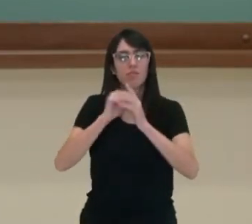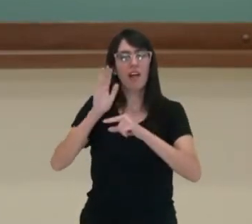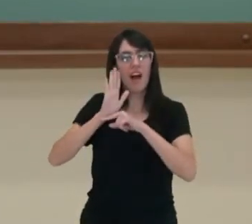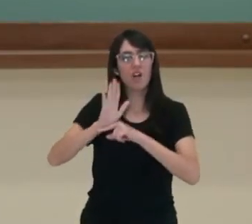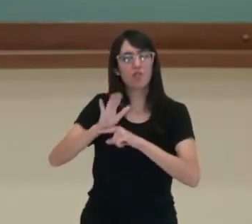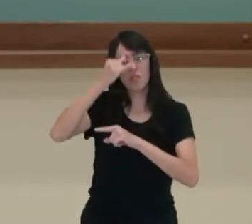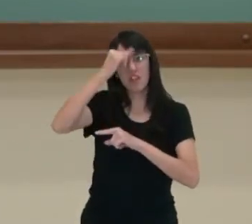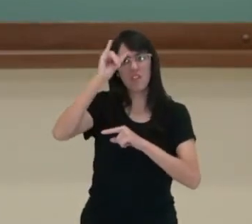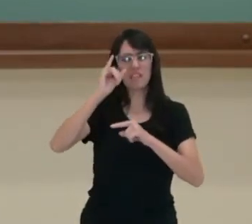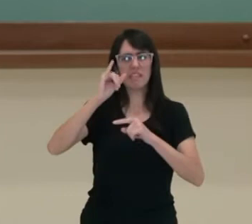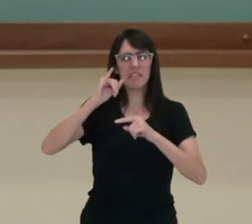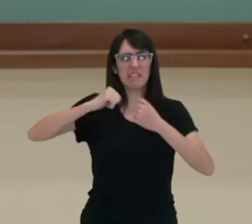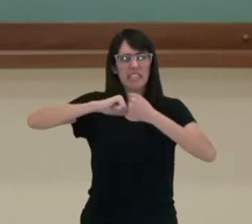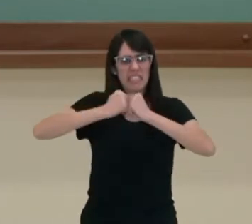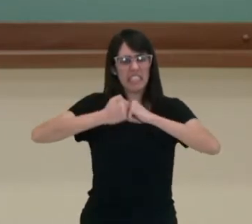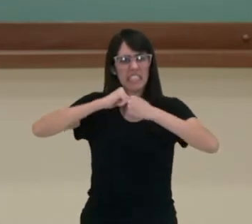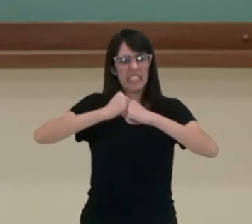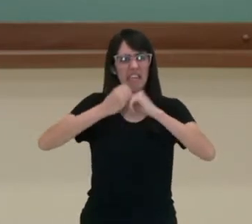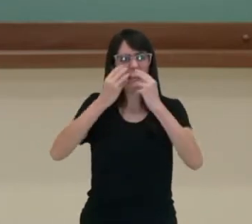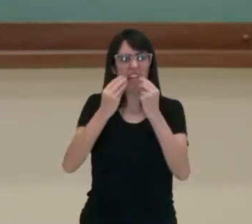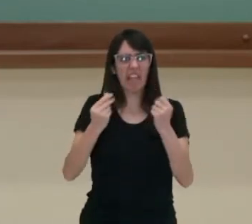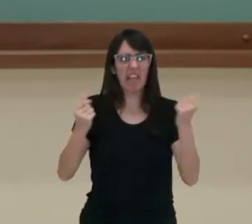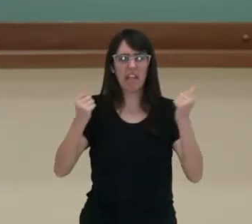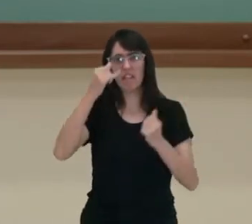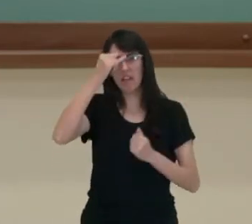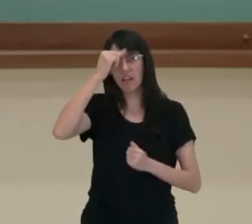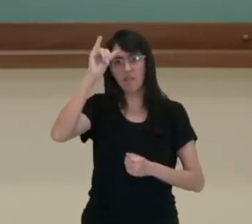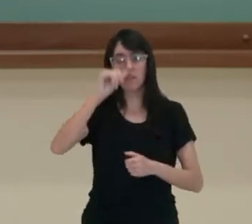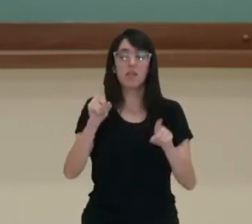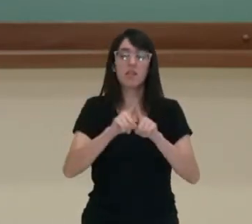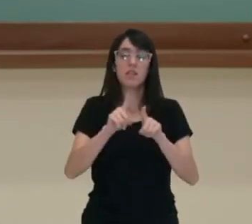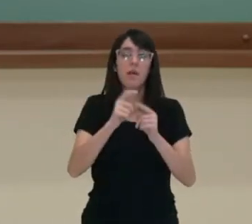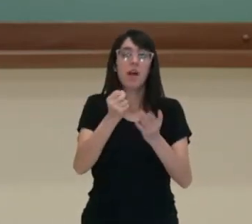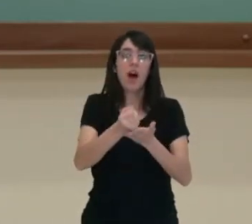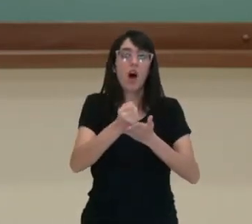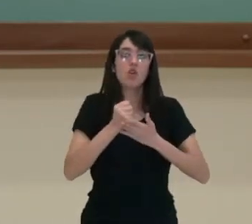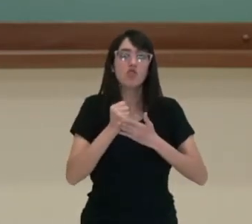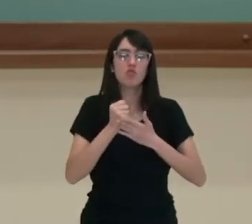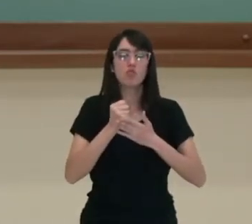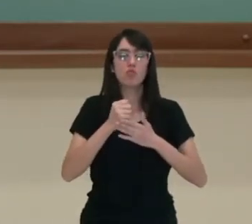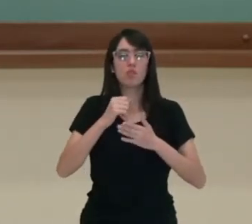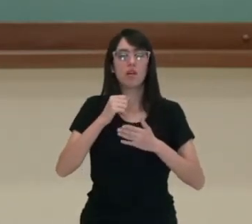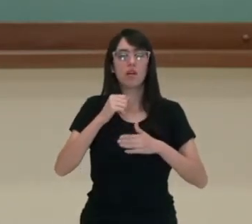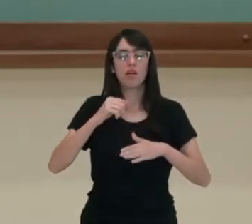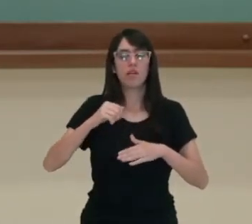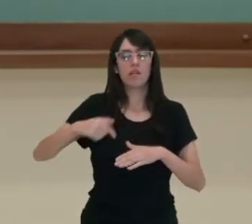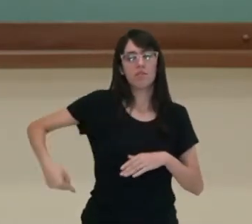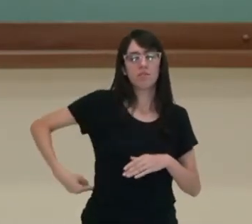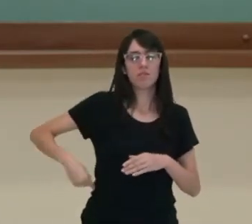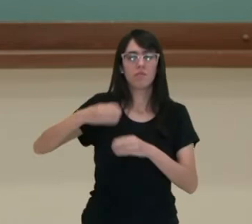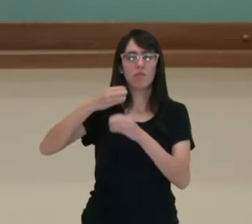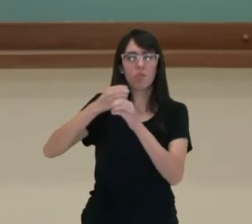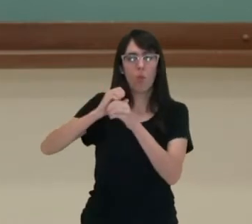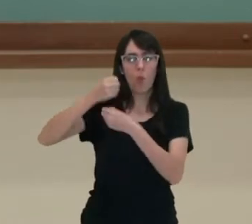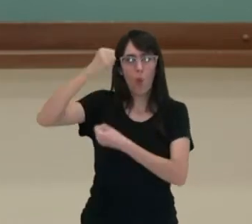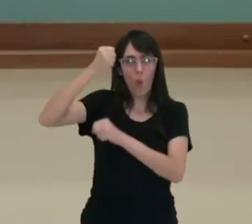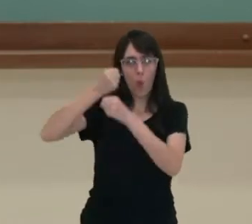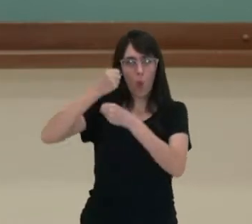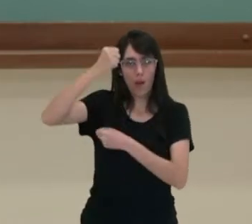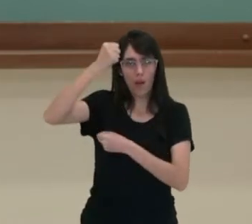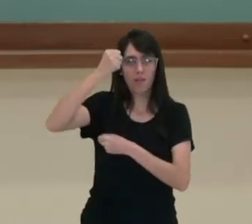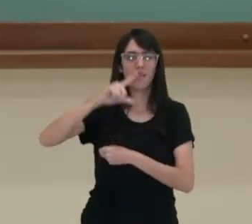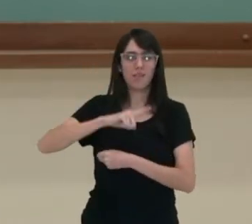esse osso, né? Então, ele amortece também os impactos entre as vértebras, né? Na nossa coluna, nós temos